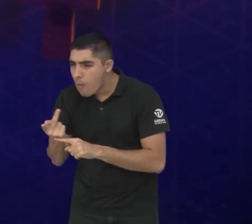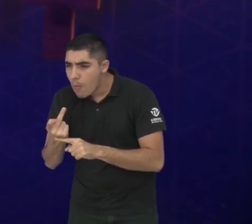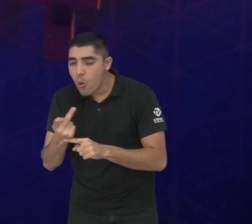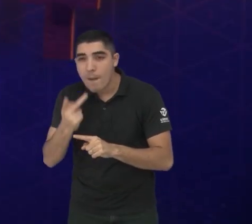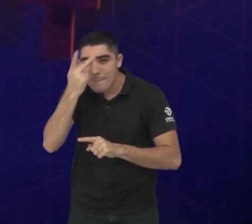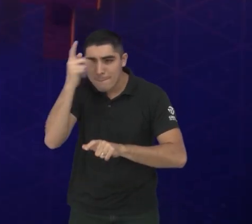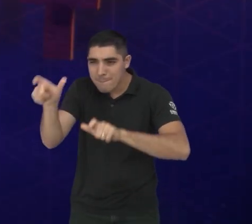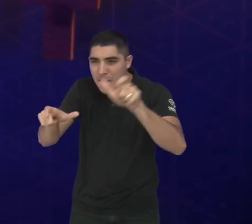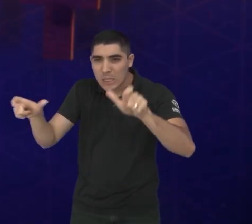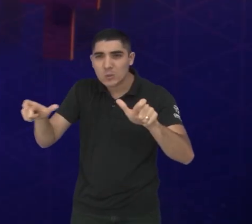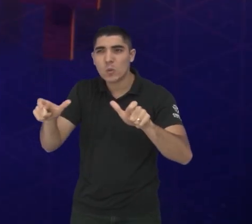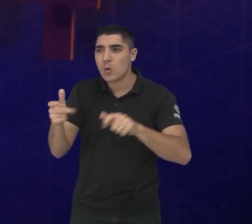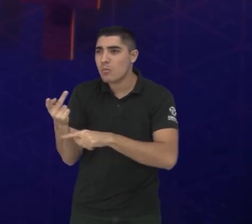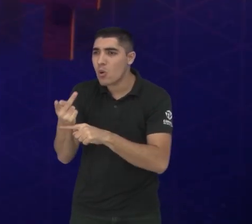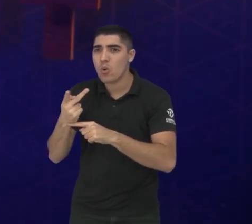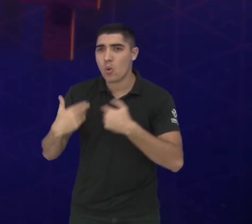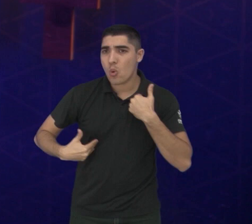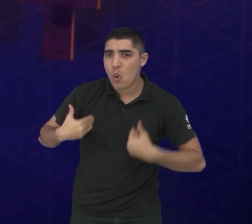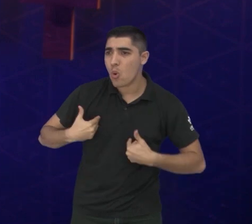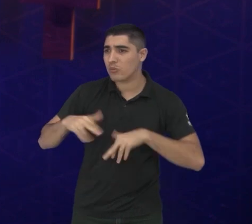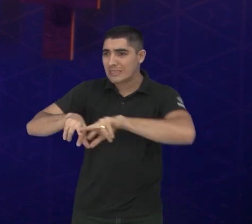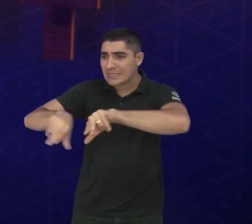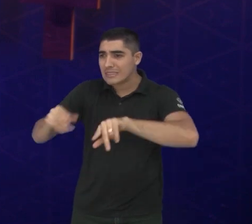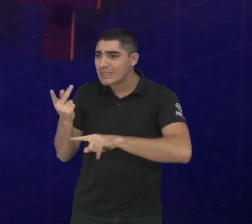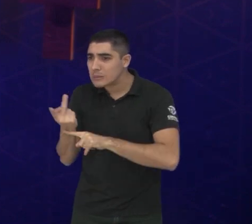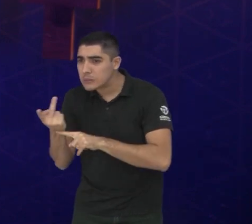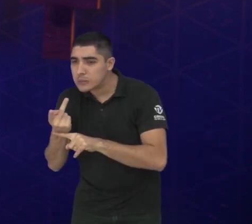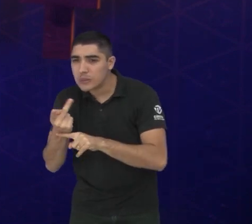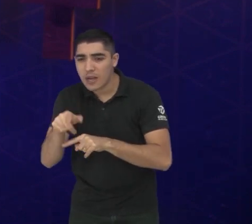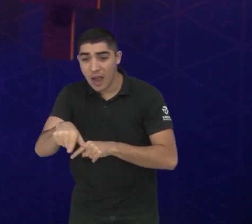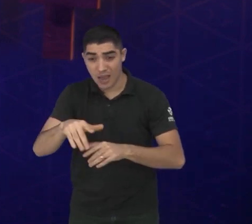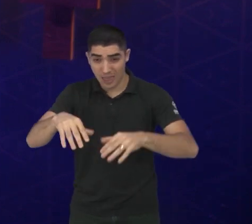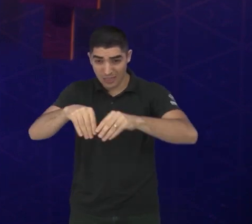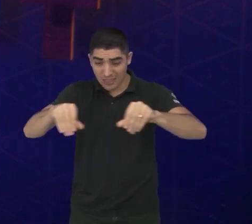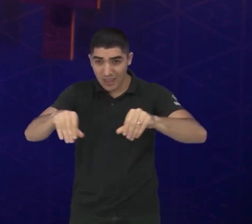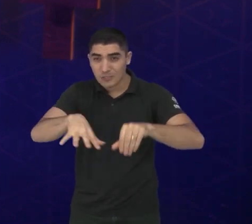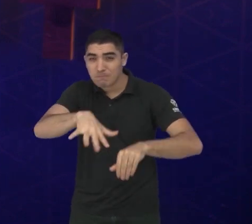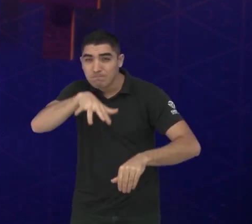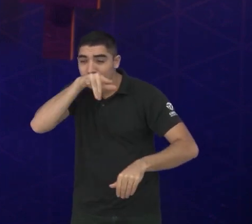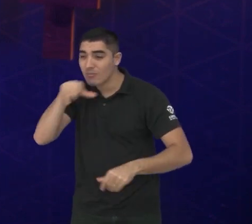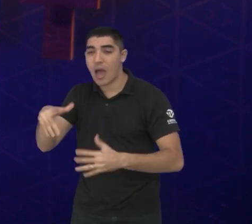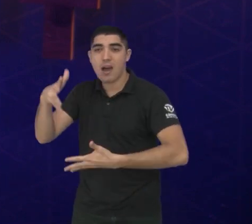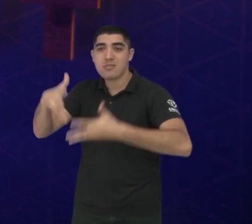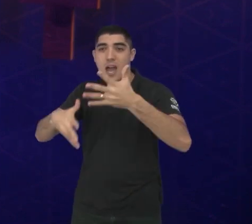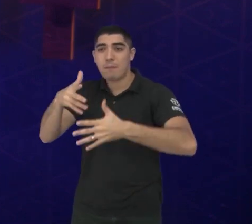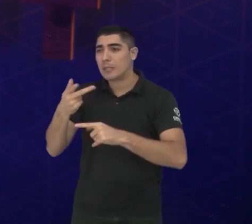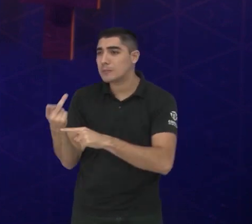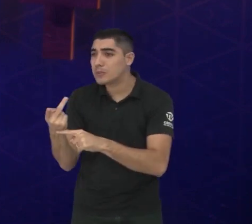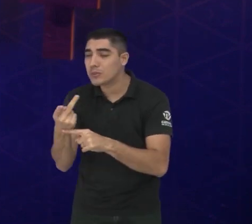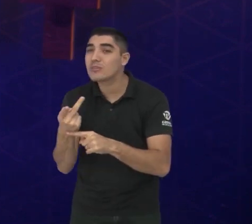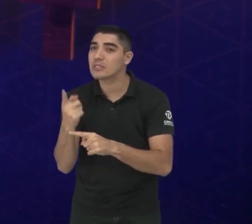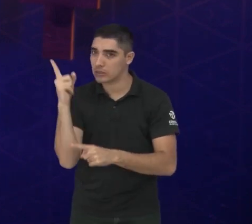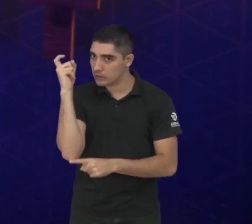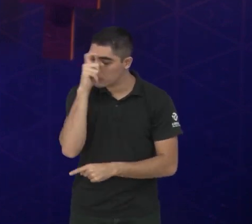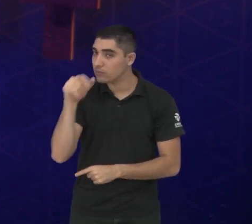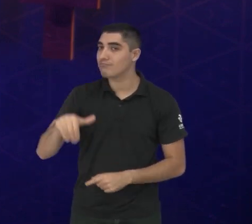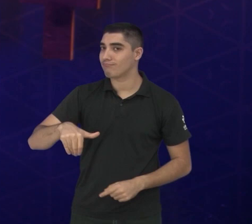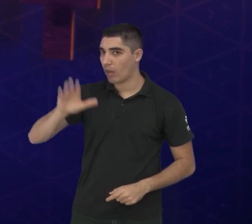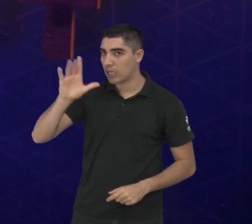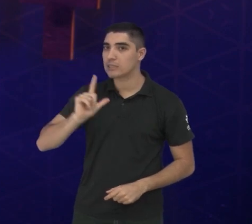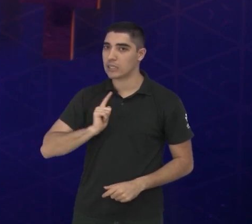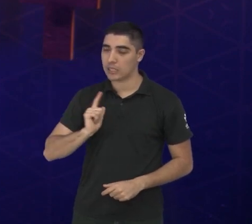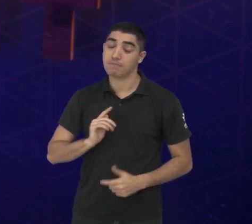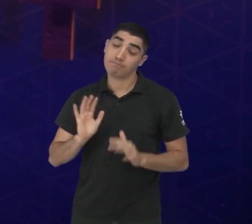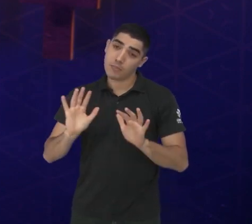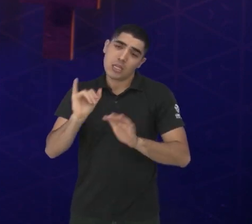que a gente sabe que ajuda nesse processo de buscas também, então fica uma situação ainda mais delicada, mais